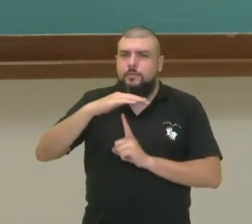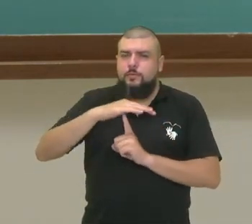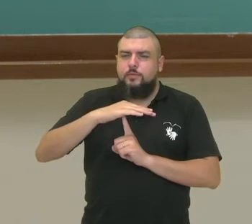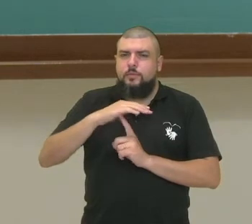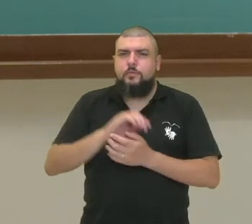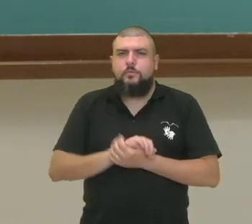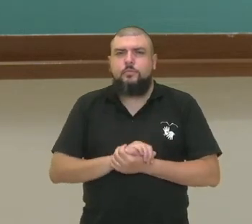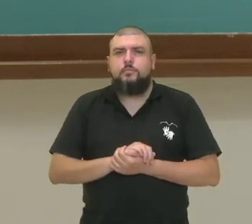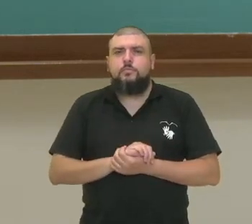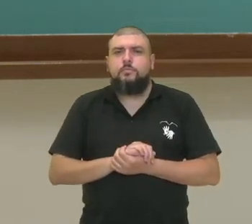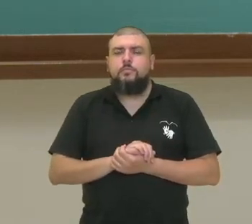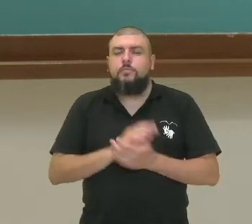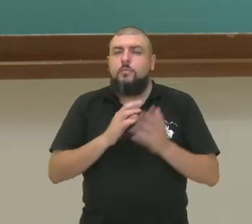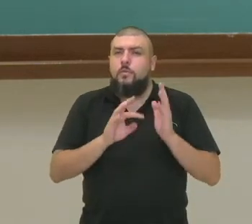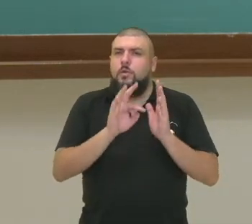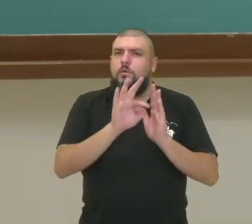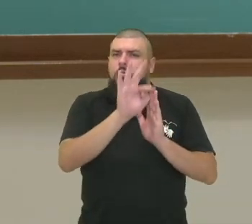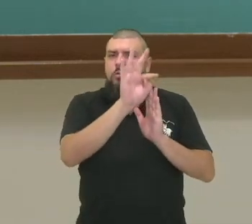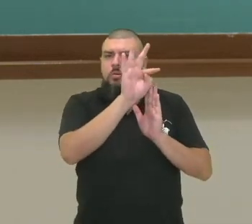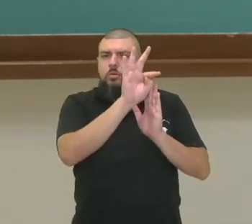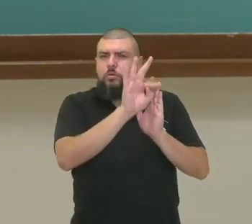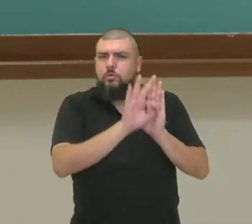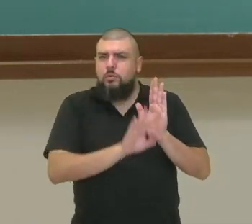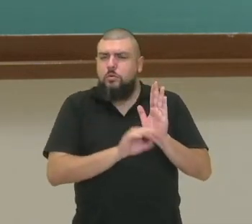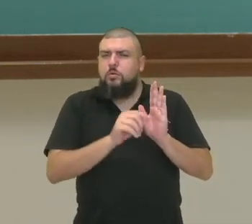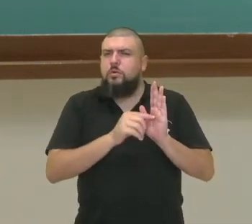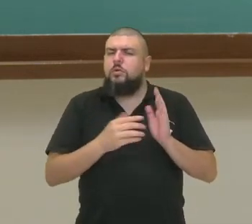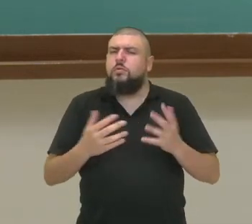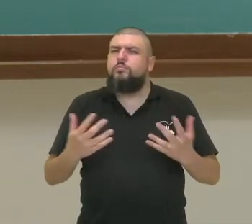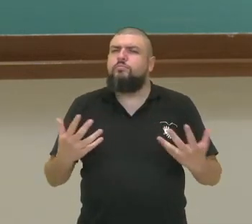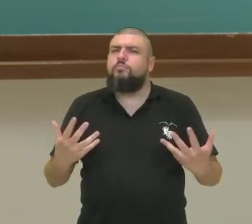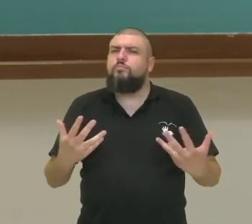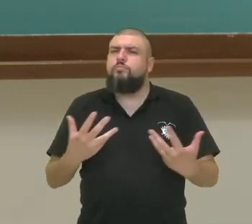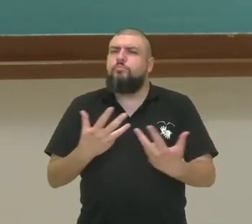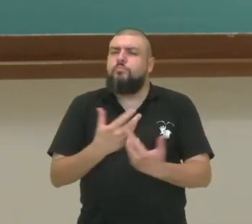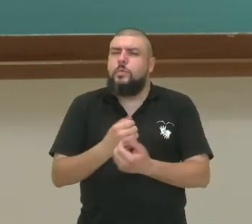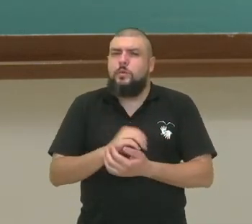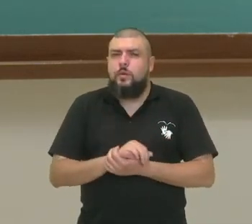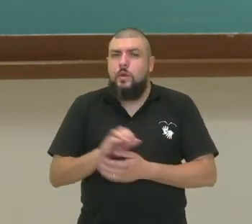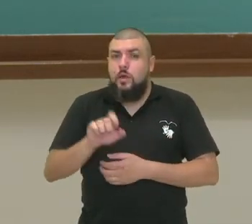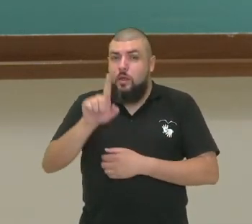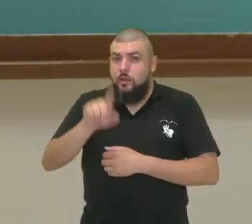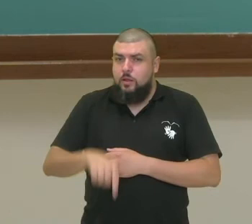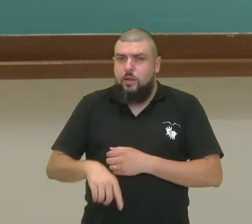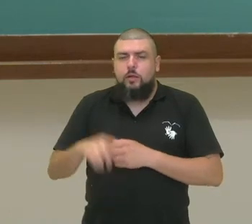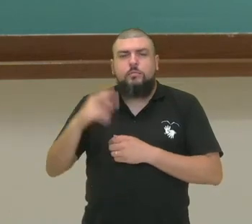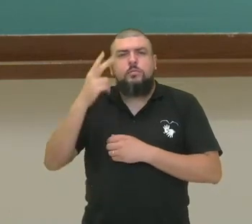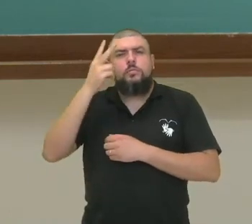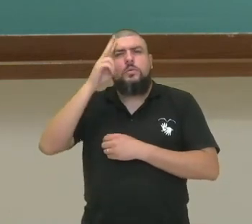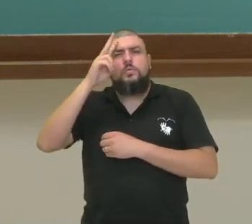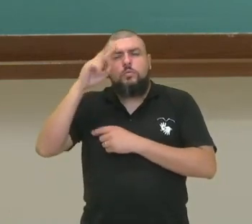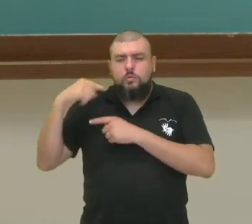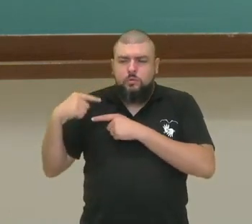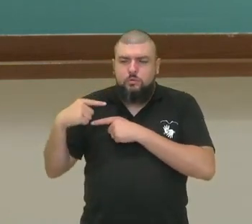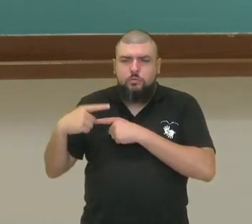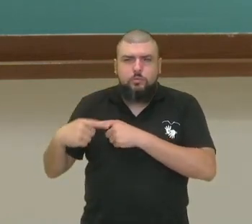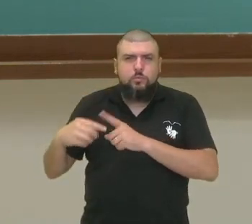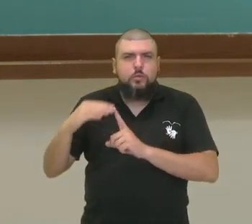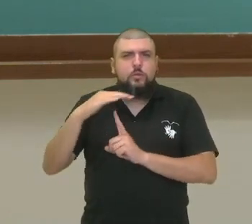muito rico, é um hino que conta, retrata o histórico do Paraná e faz isso de forma